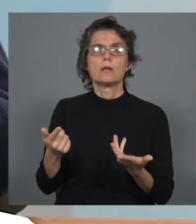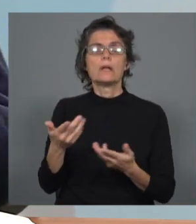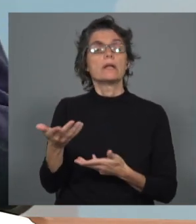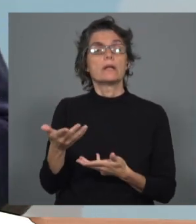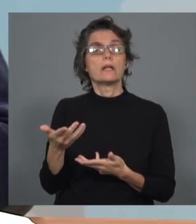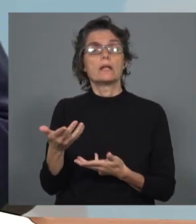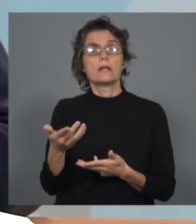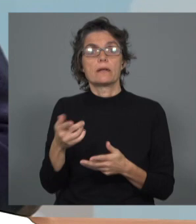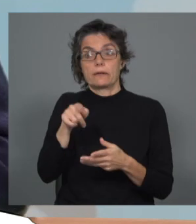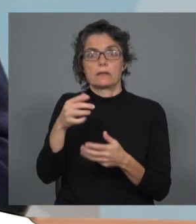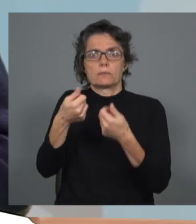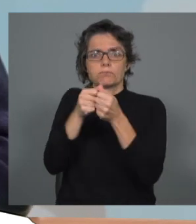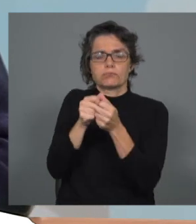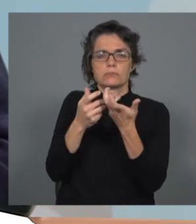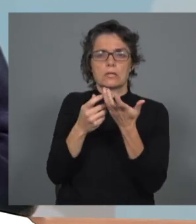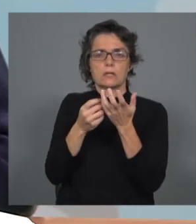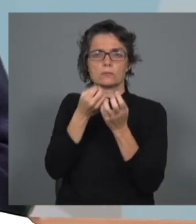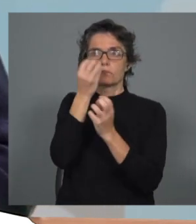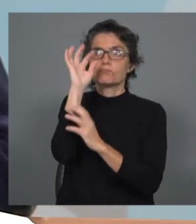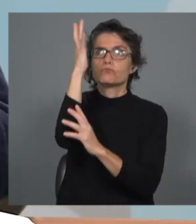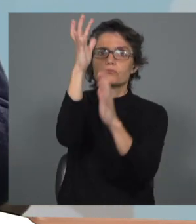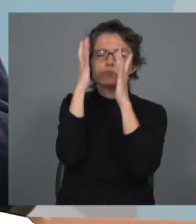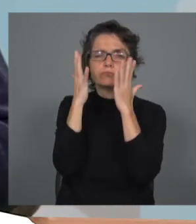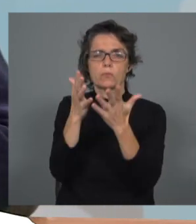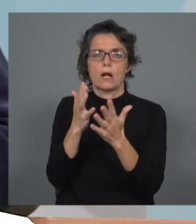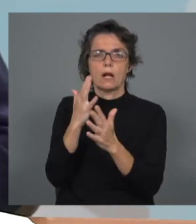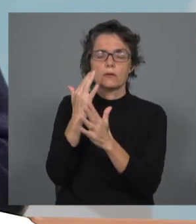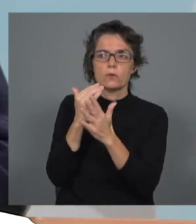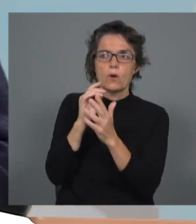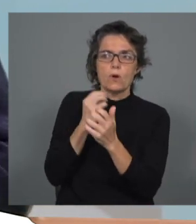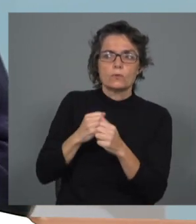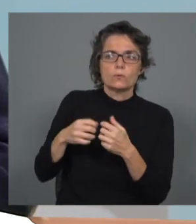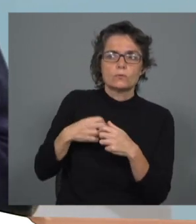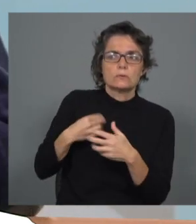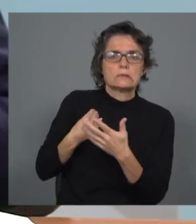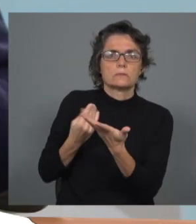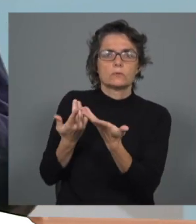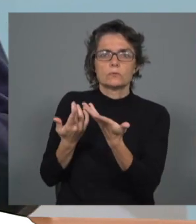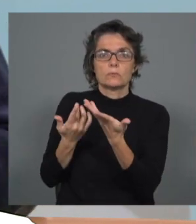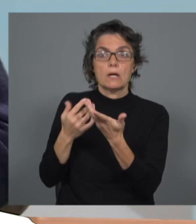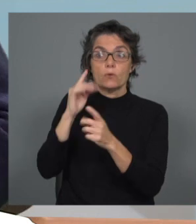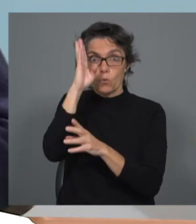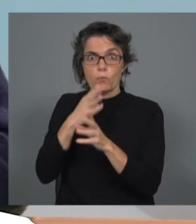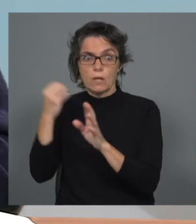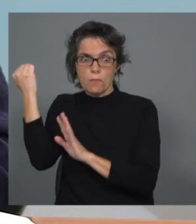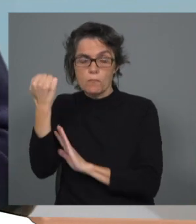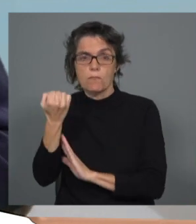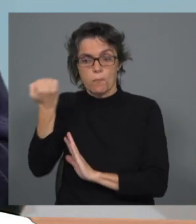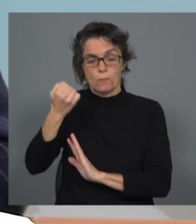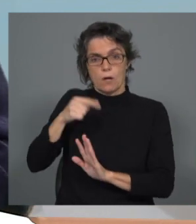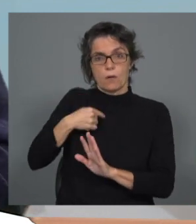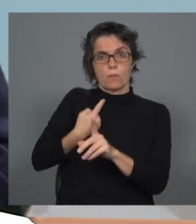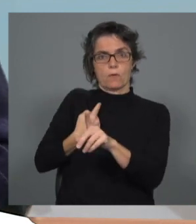ele escondido no mato para não ser morto pelos próprios militares. Portanto, situações de facto em que